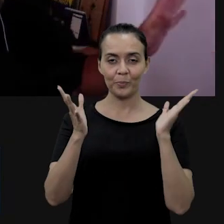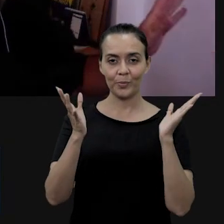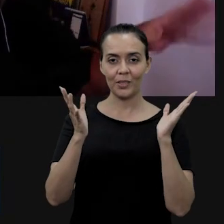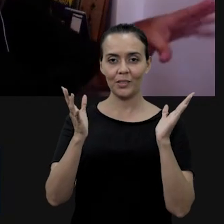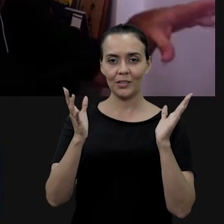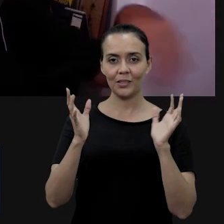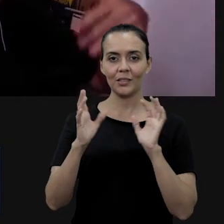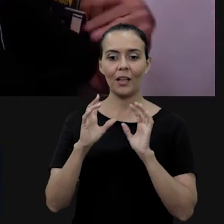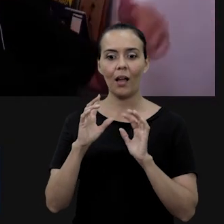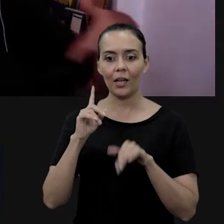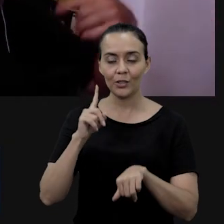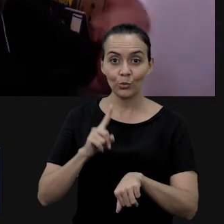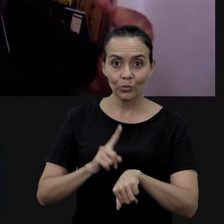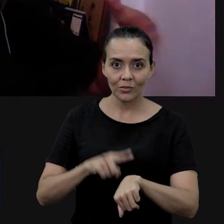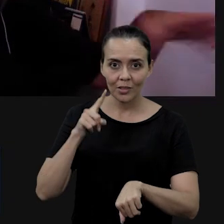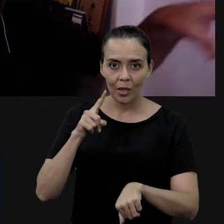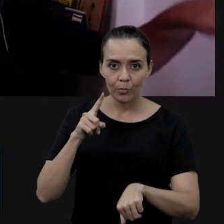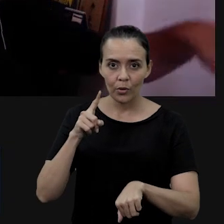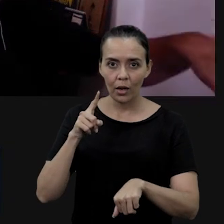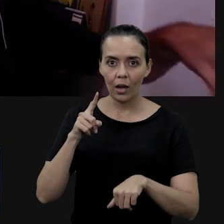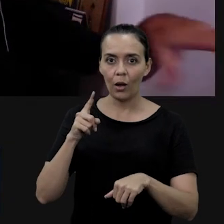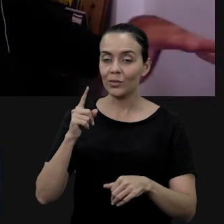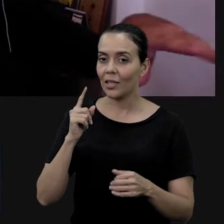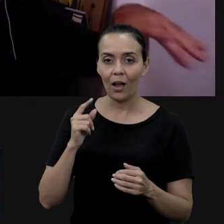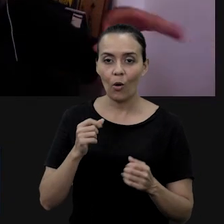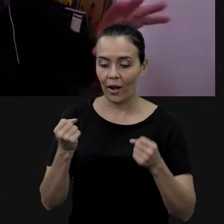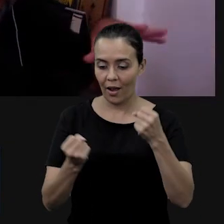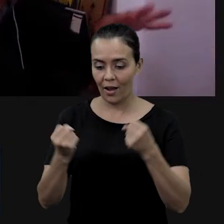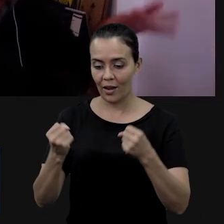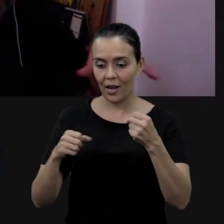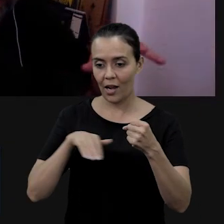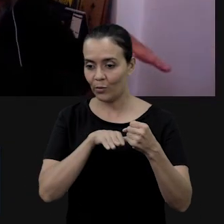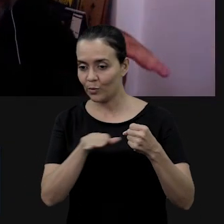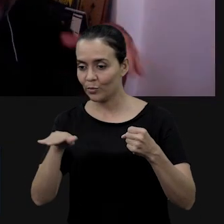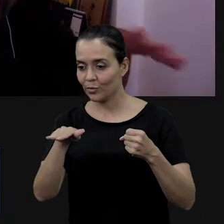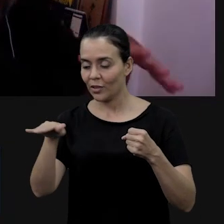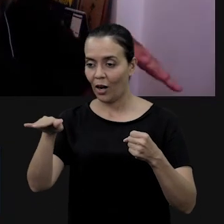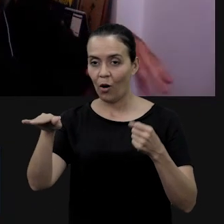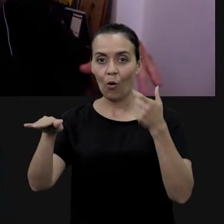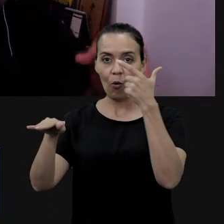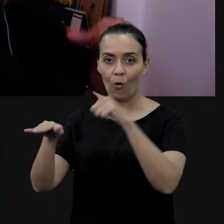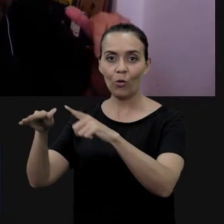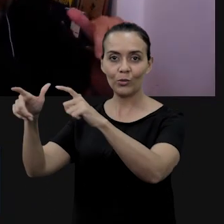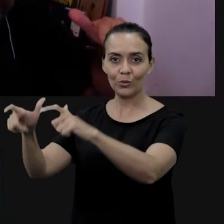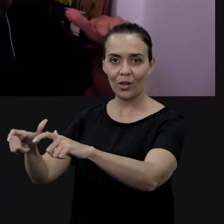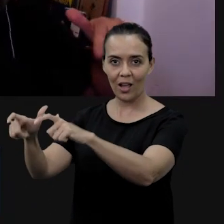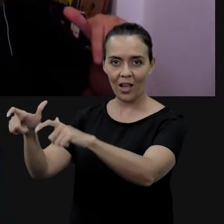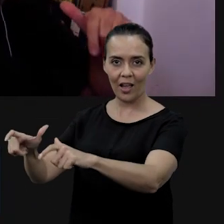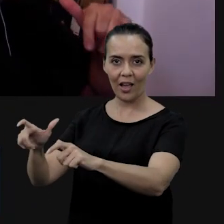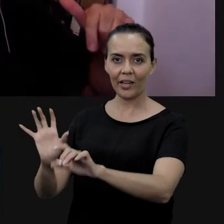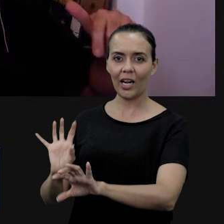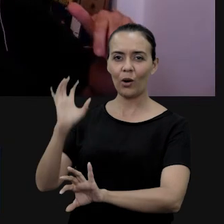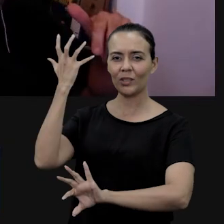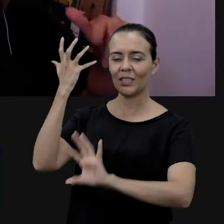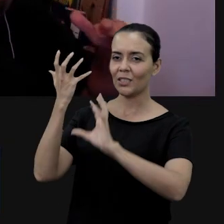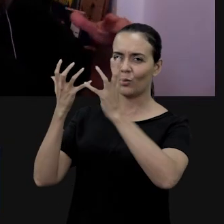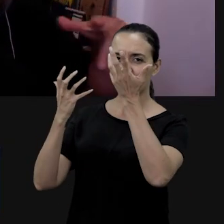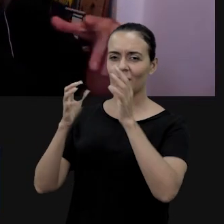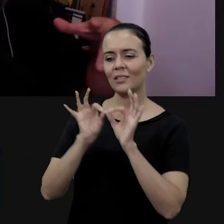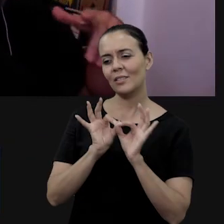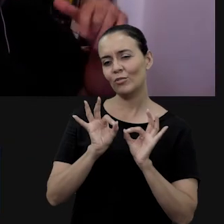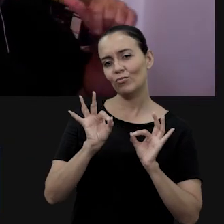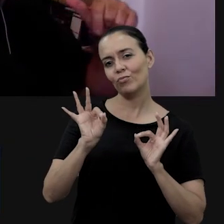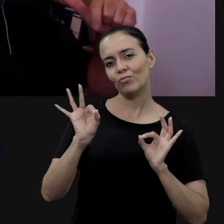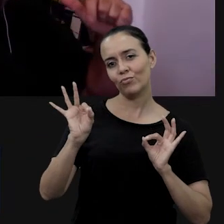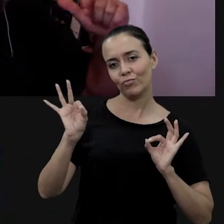ganhar a promoção. Depois, tudo em tempo real, a pessoa ia embarcar num carro, ia para um outro lugar, e daí outras coisas